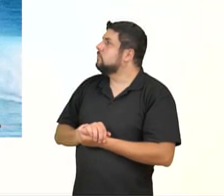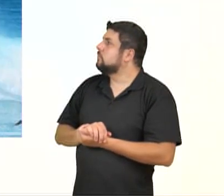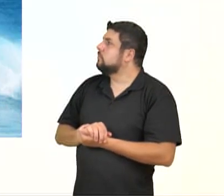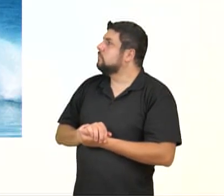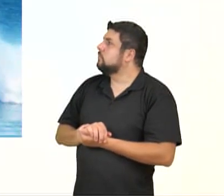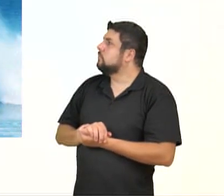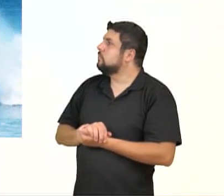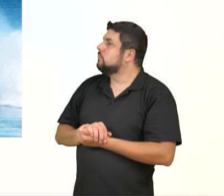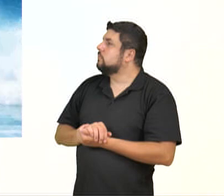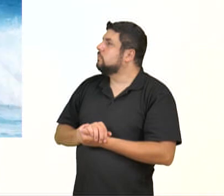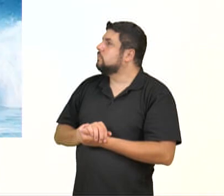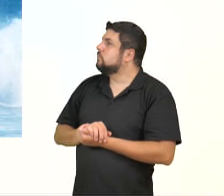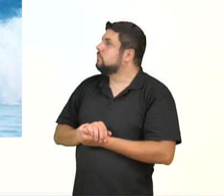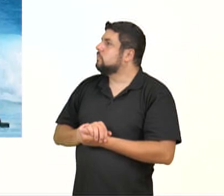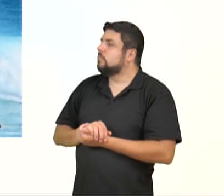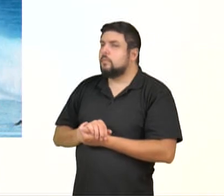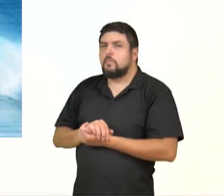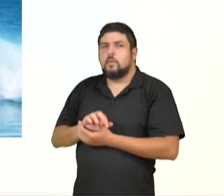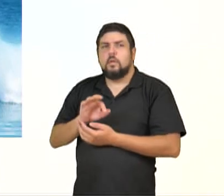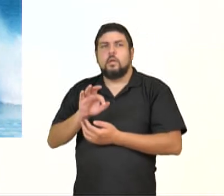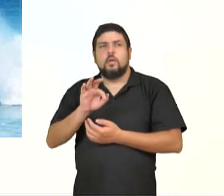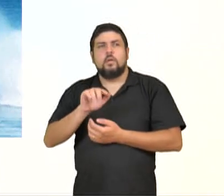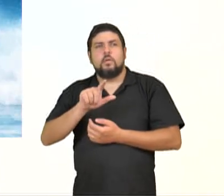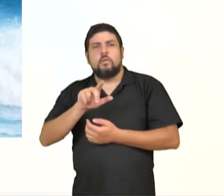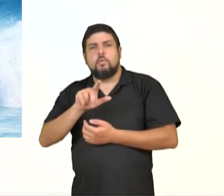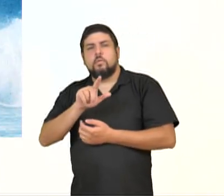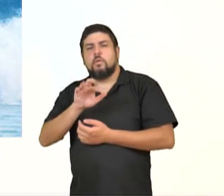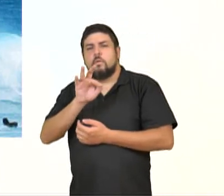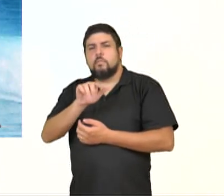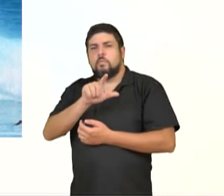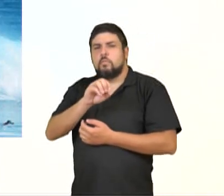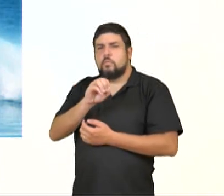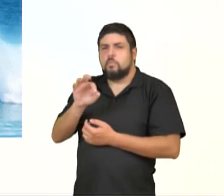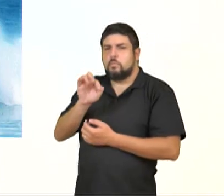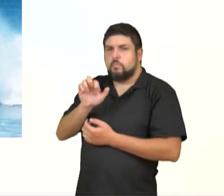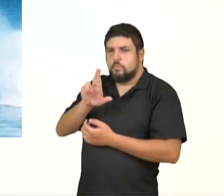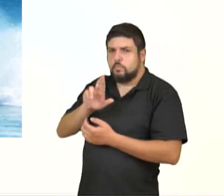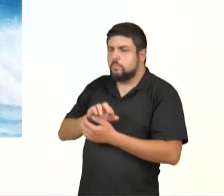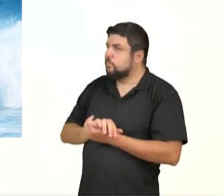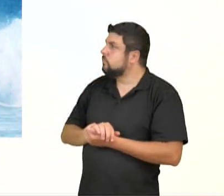E o flutter, que é essa manobra aí.